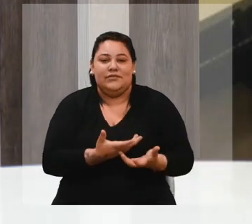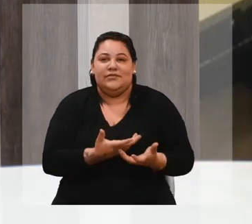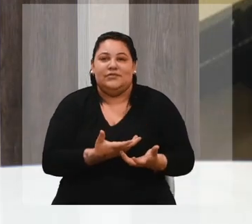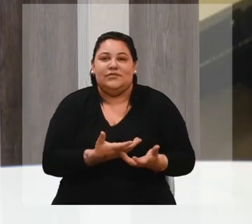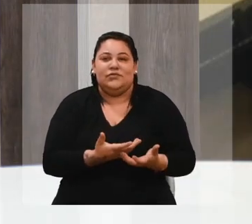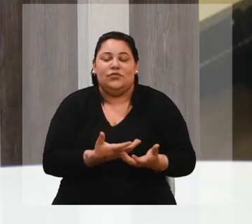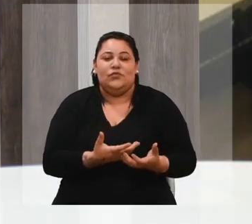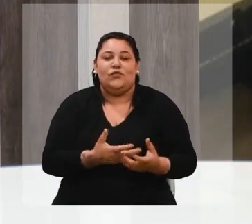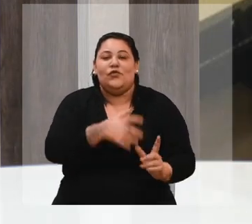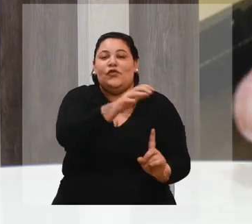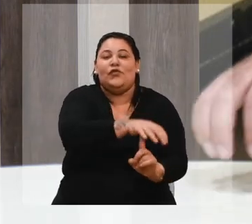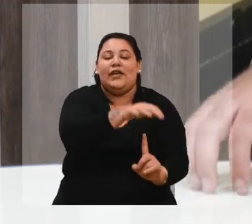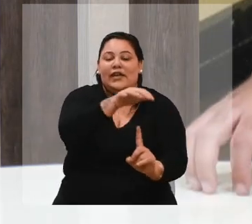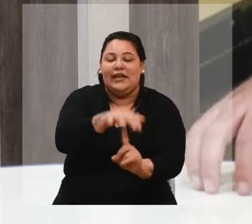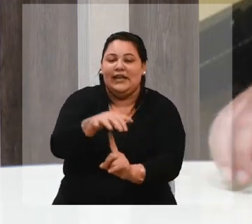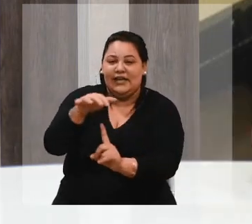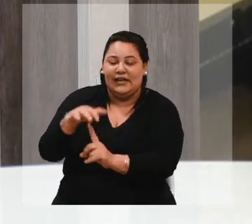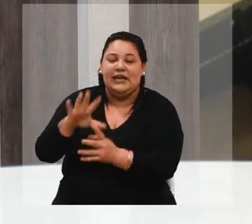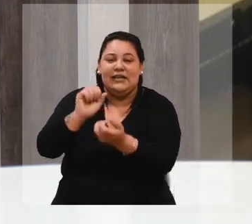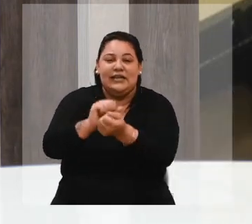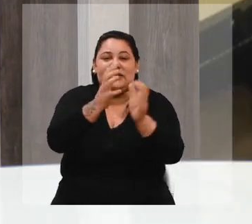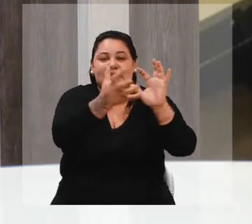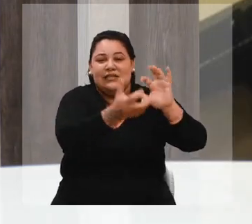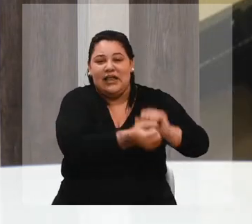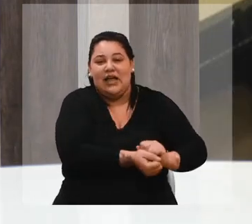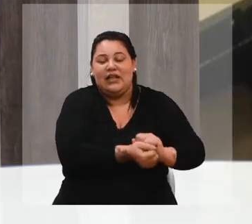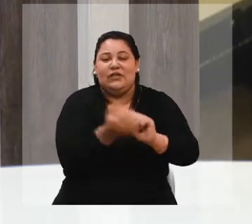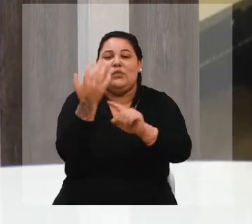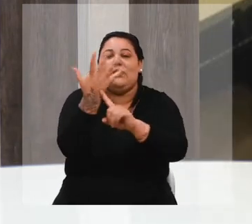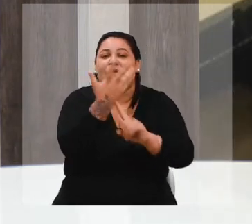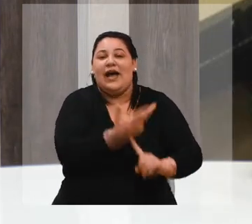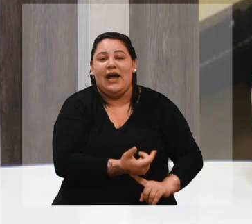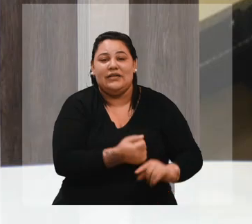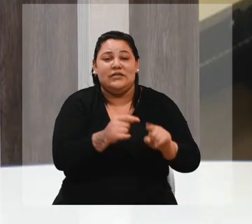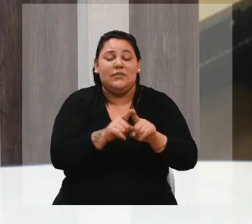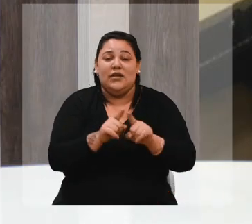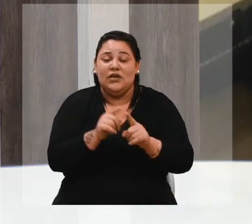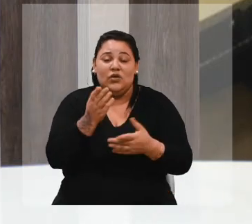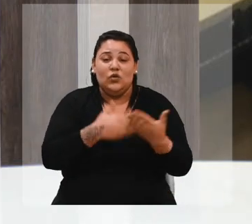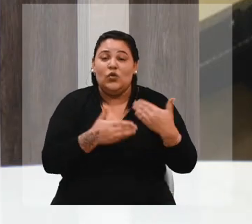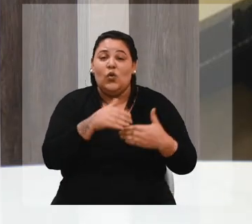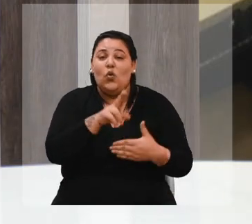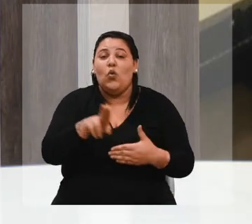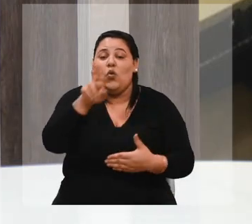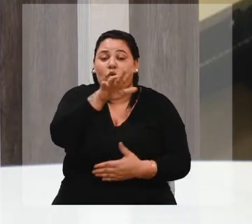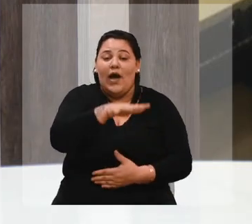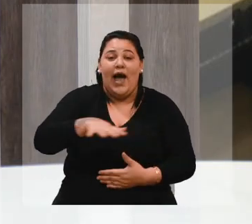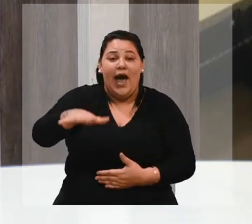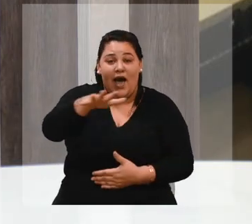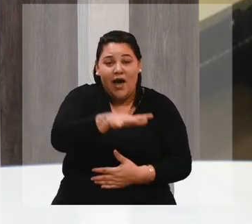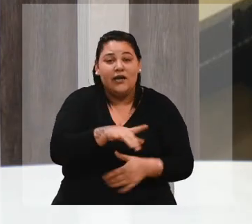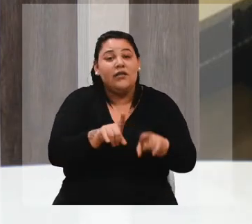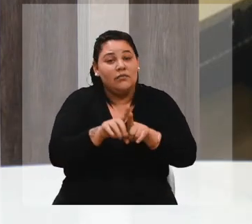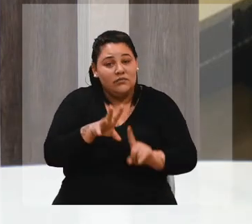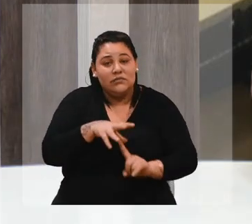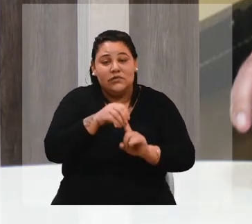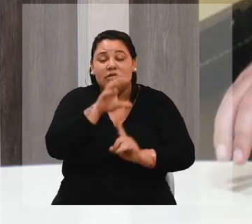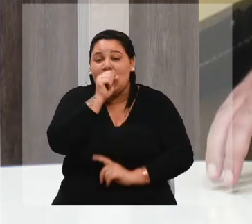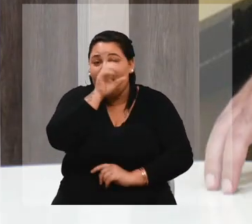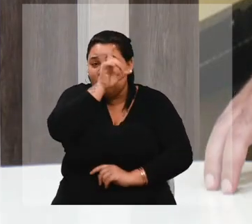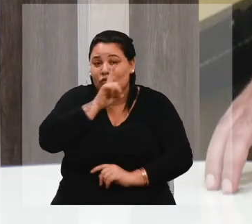periódicas, exposições, artesanato, shows, quer dizer, o entorno ali, sobretudo aos finais de